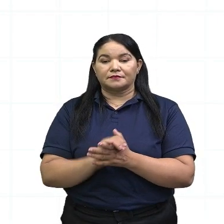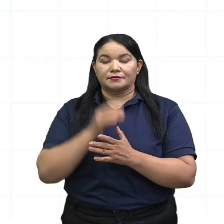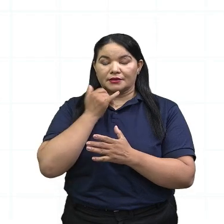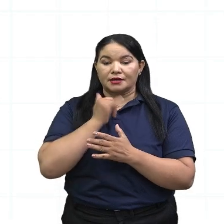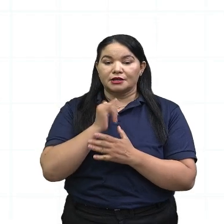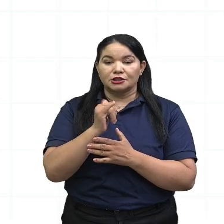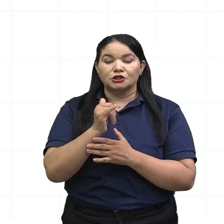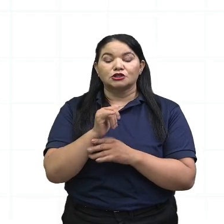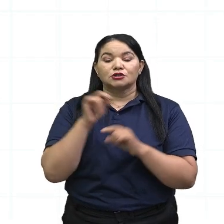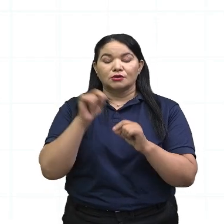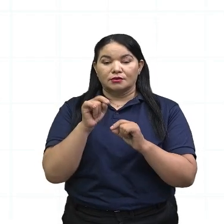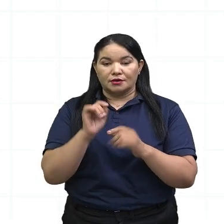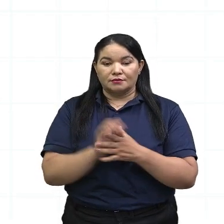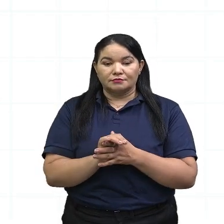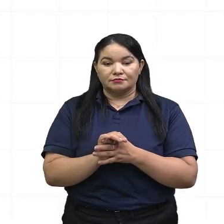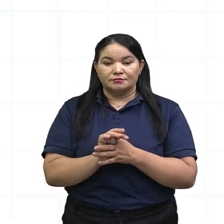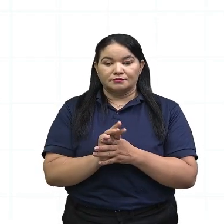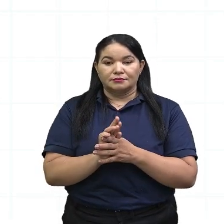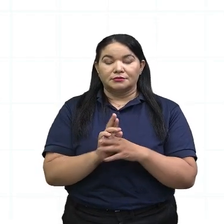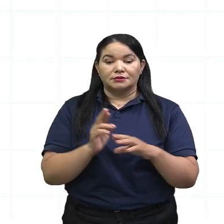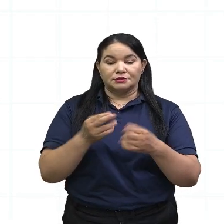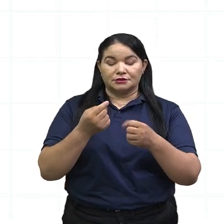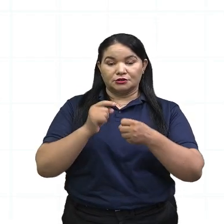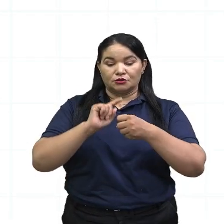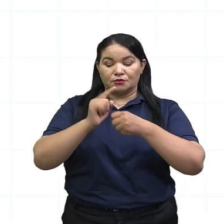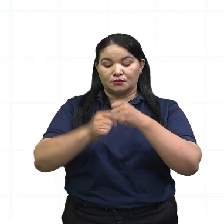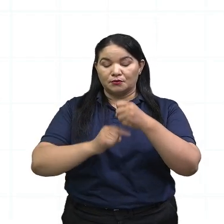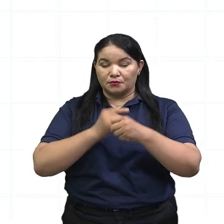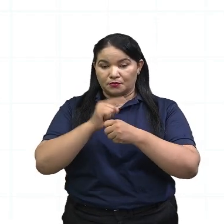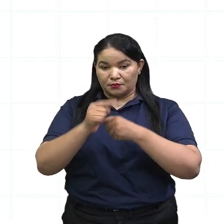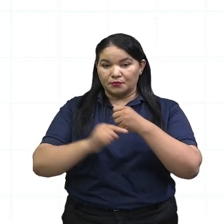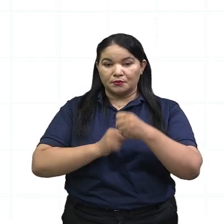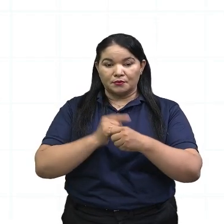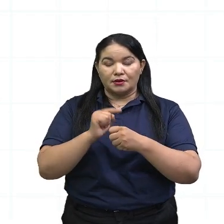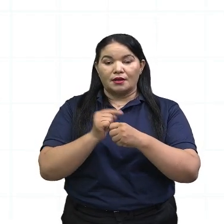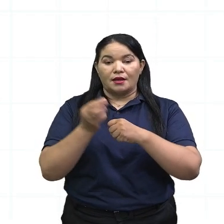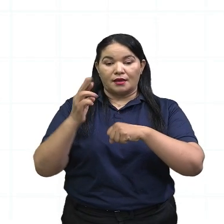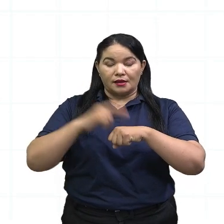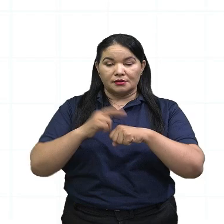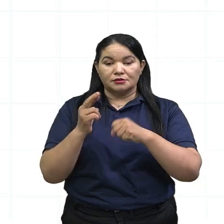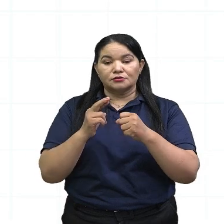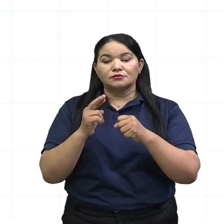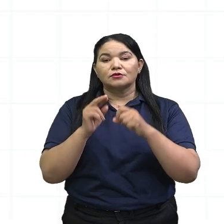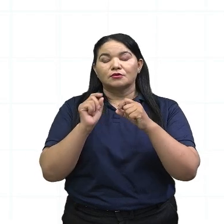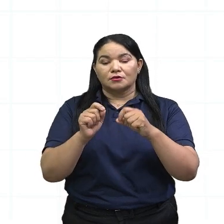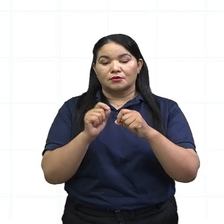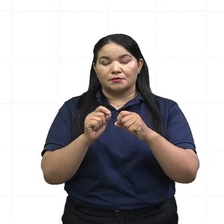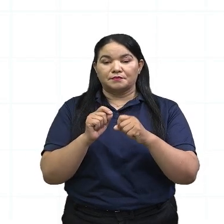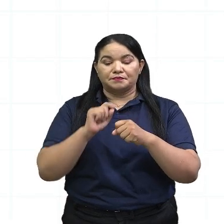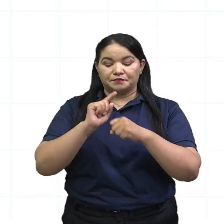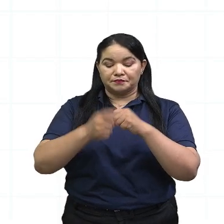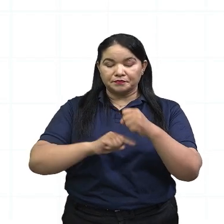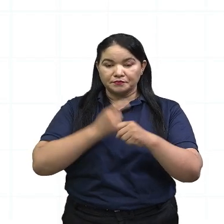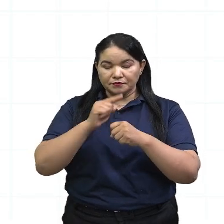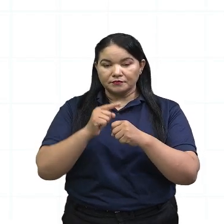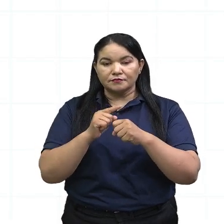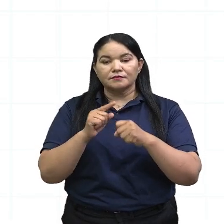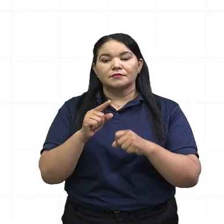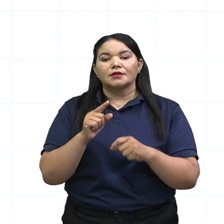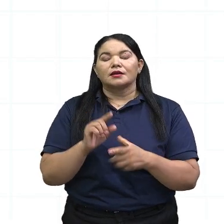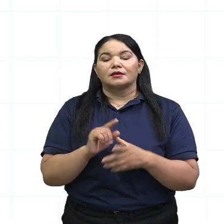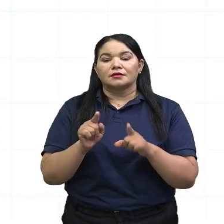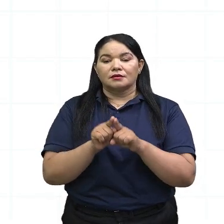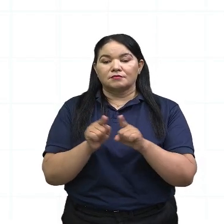das reações no núcleo dos átomos. Então, é ela que nós vamos estudar. Então, vejam que quando